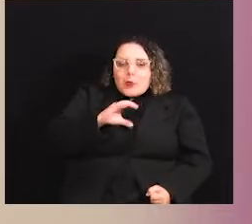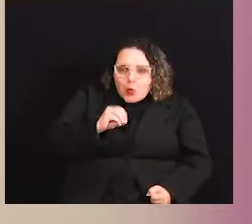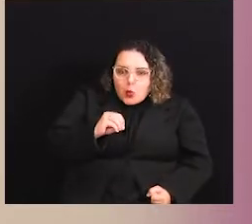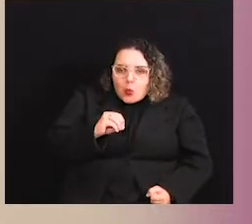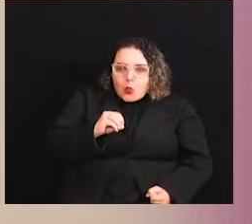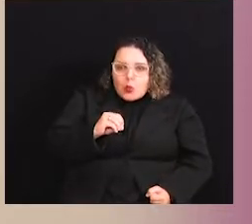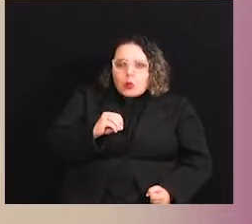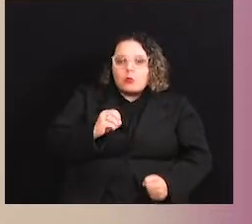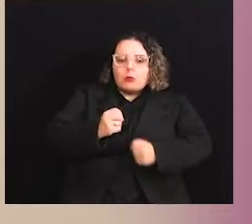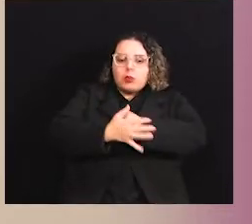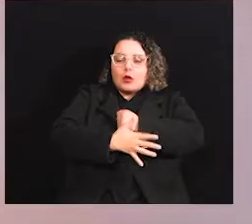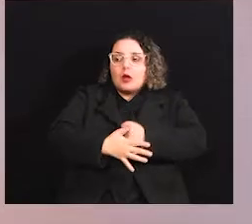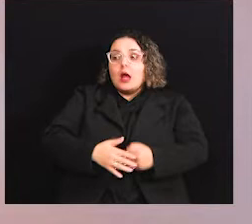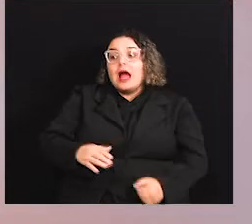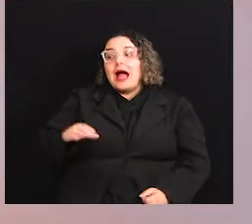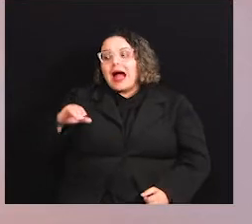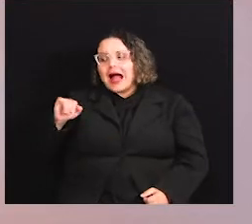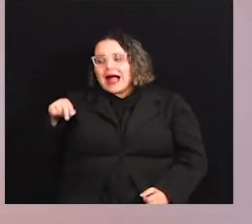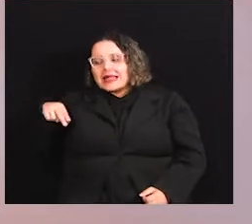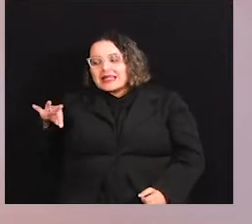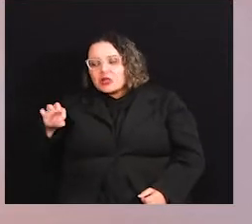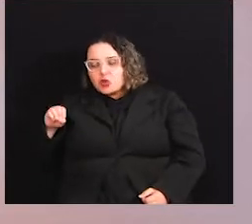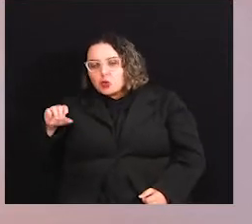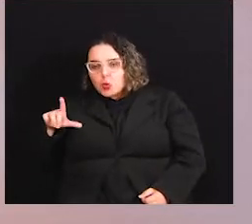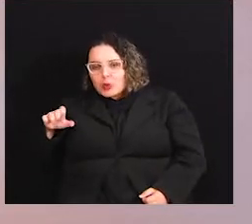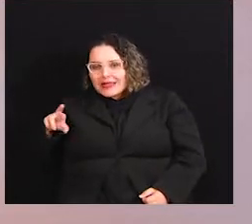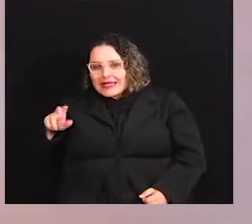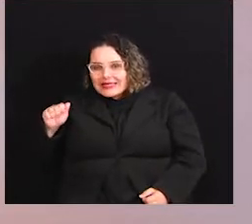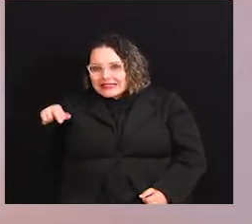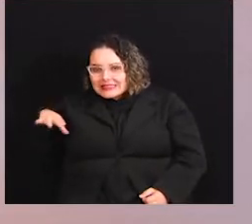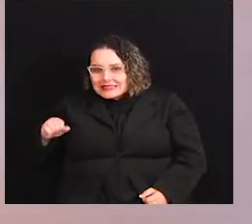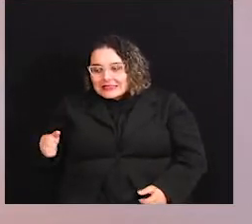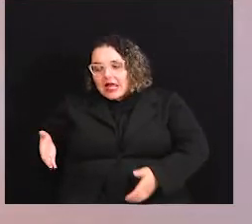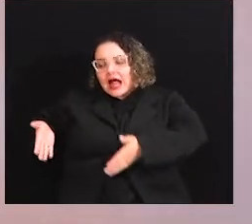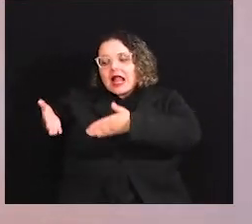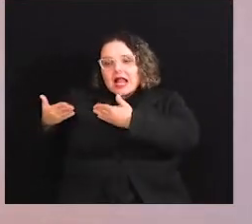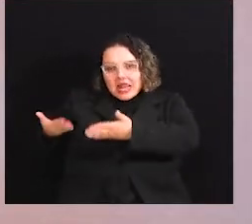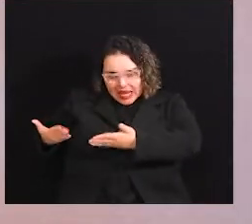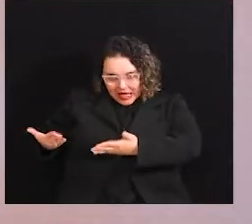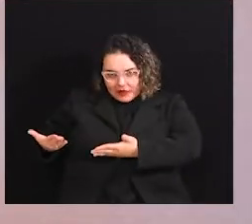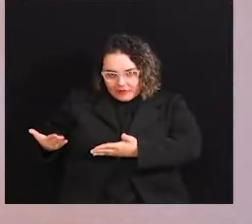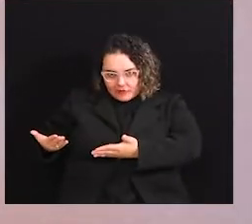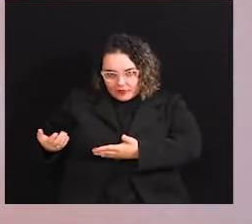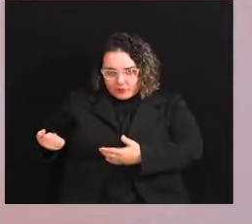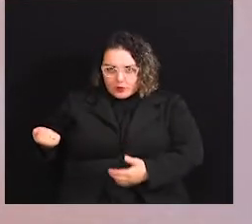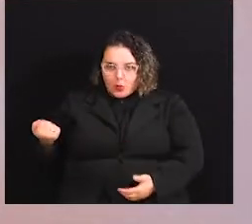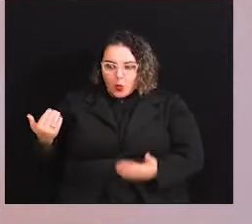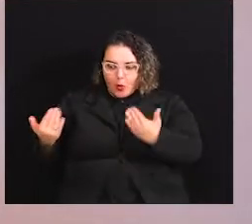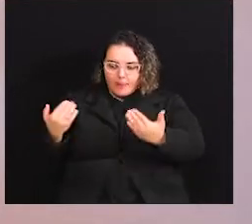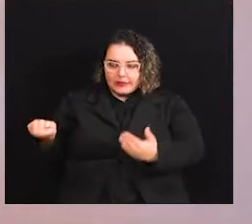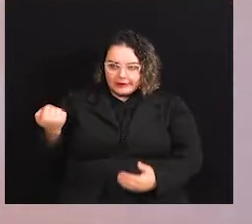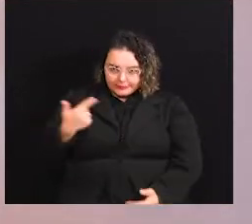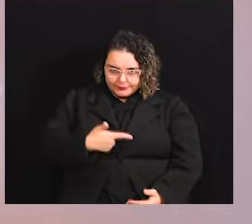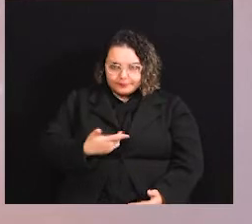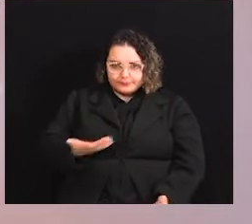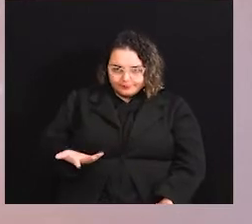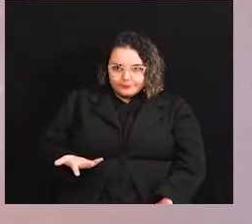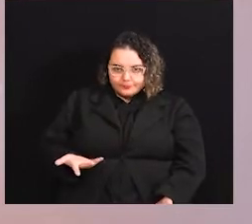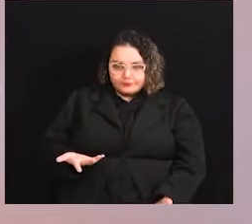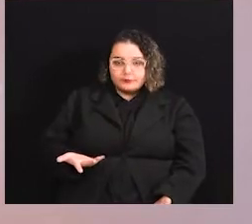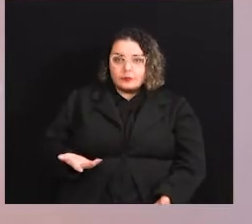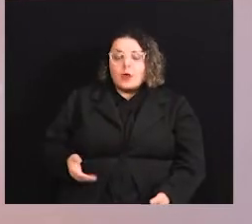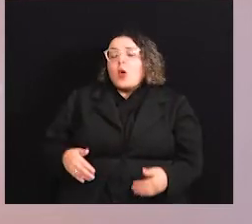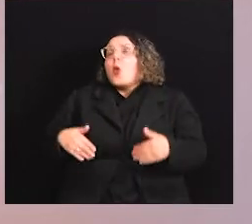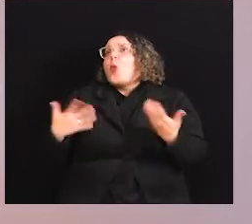mais brandos. Falando em sintoma, doutor, quais são então os sintomas de quem tem intolerância à